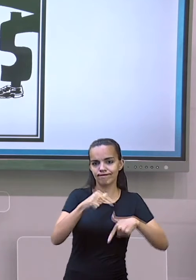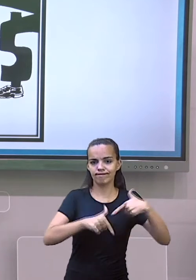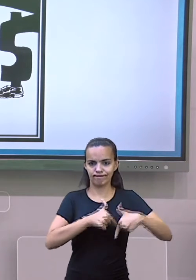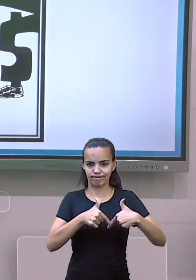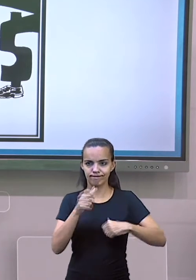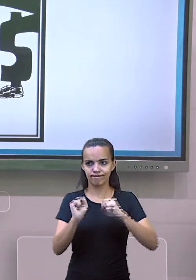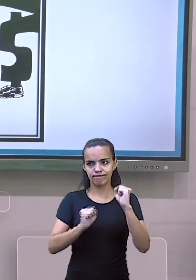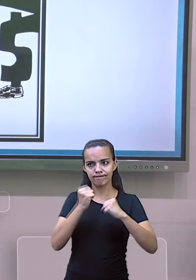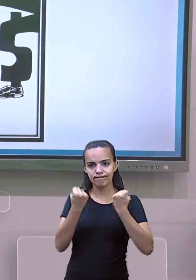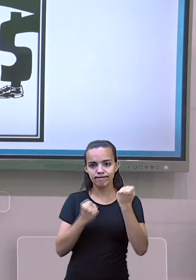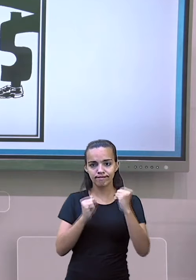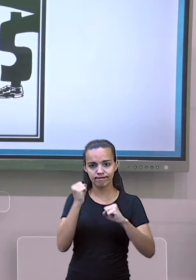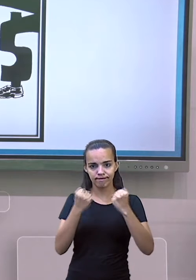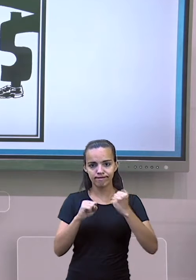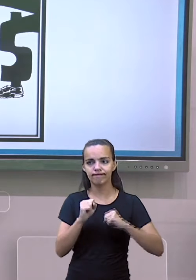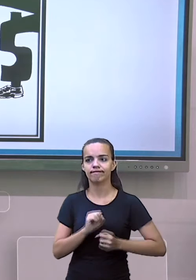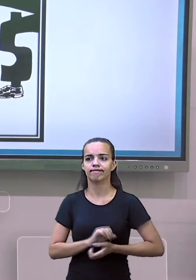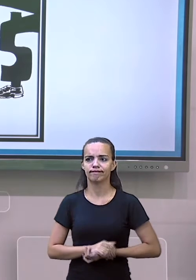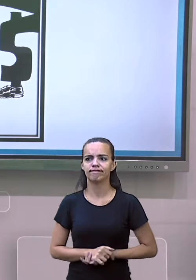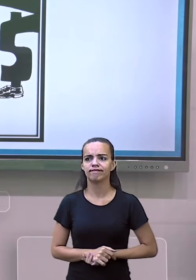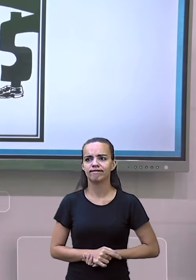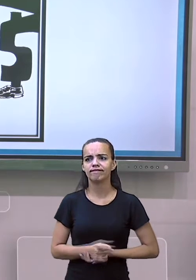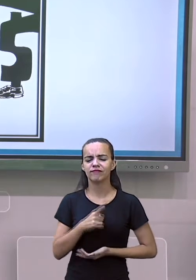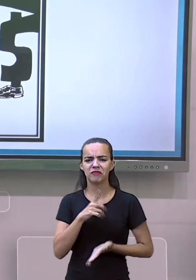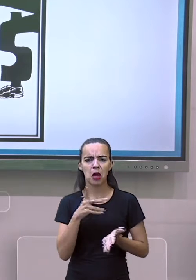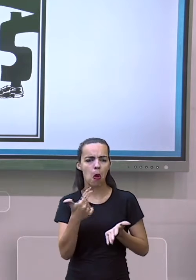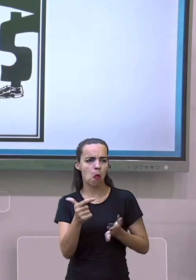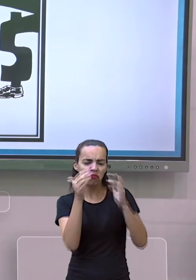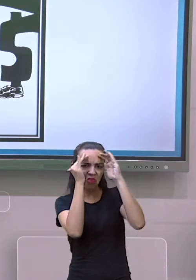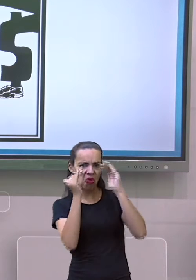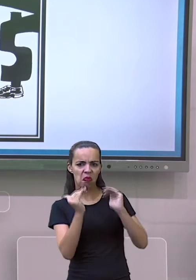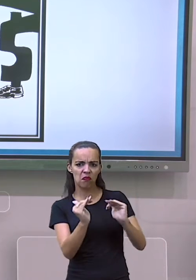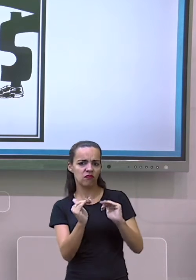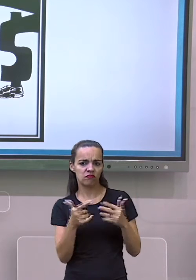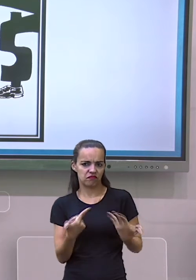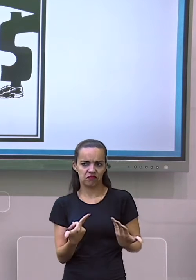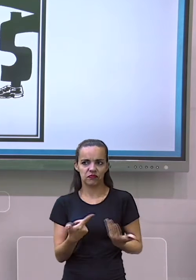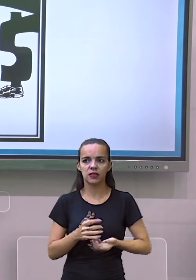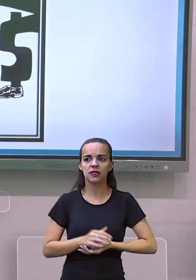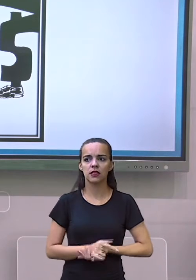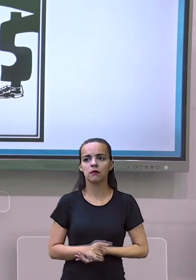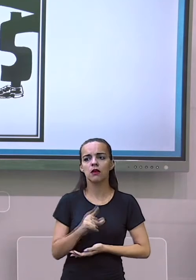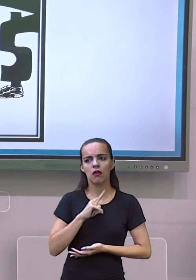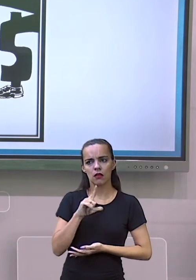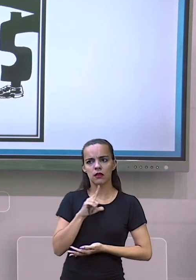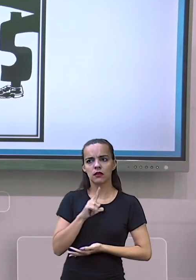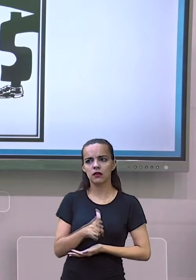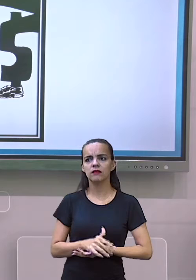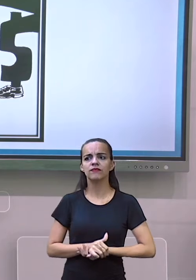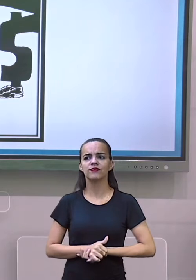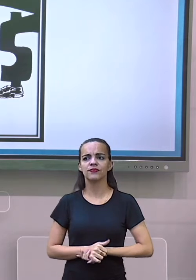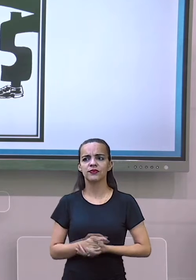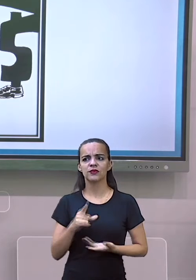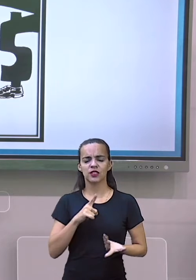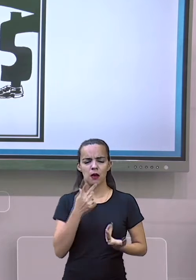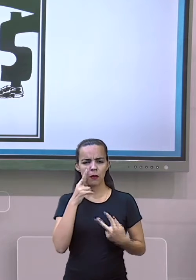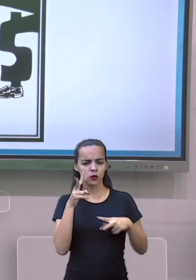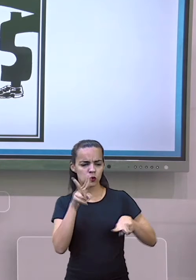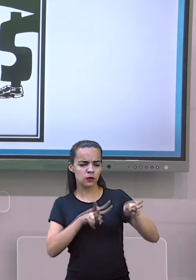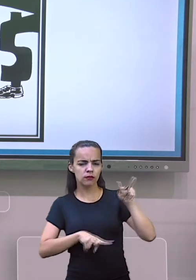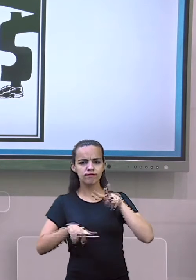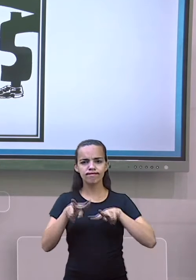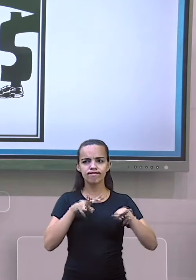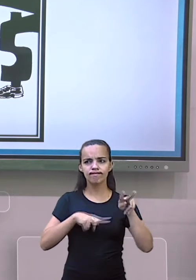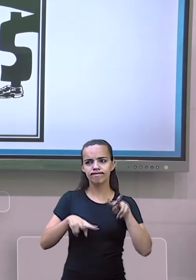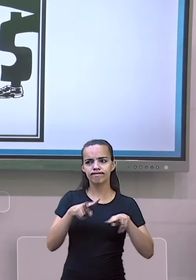vir sendo respeitados. Então, são análogos, aquilo que faz uma analogia,